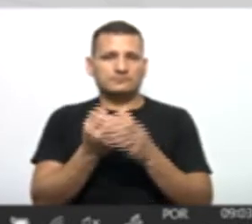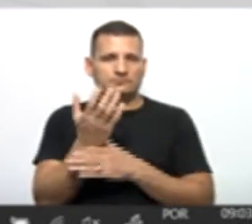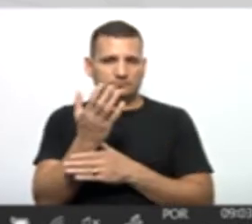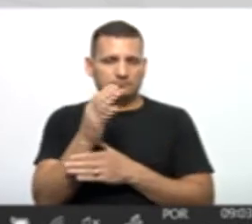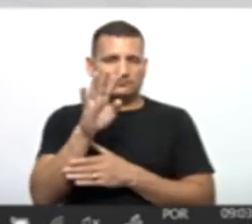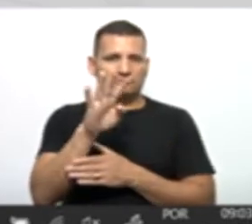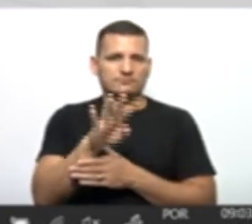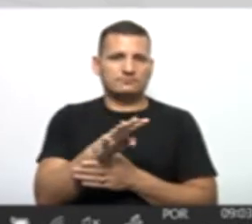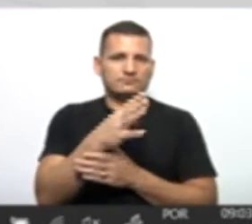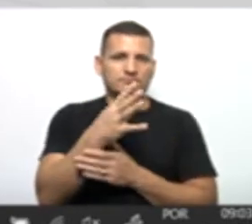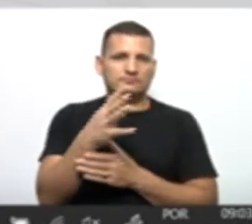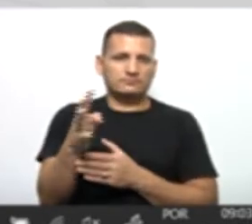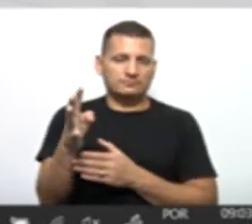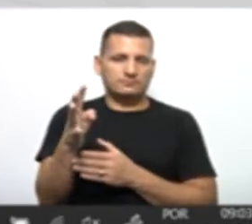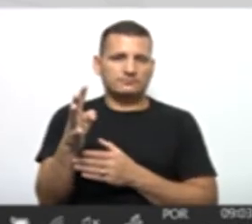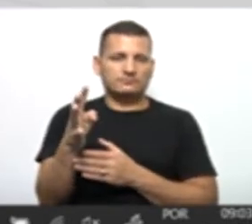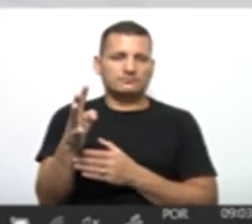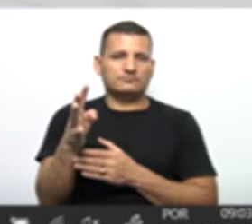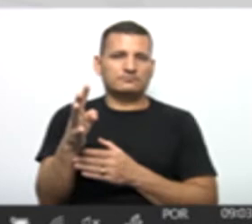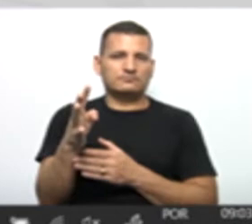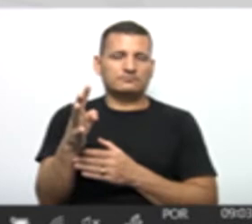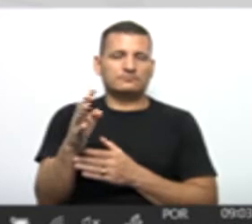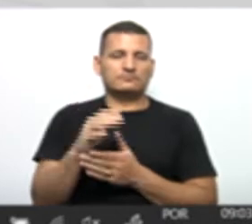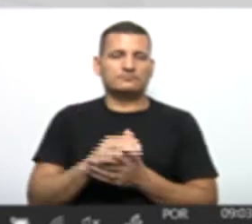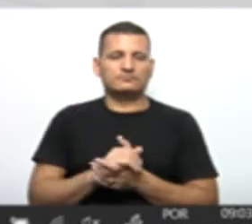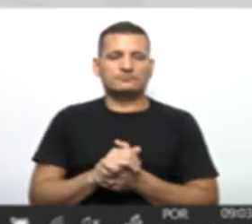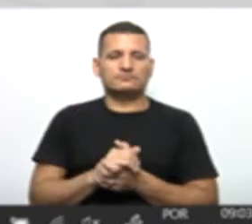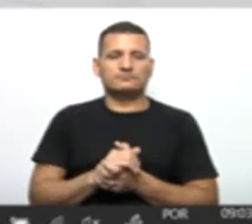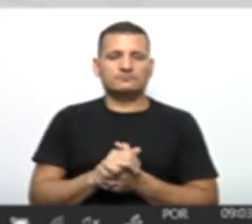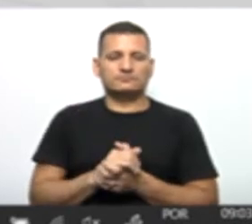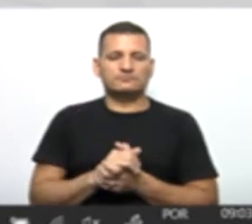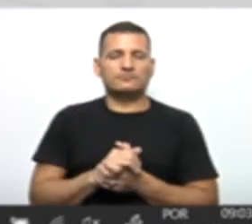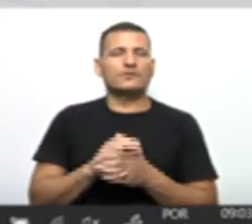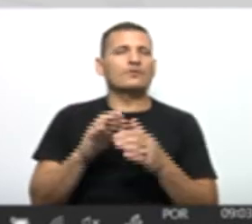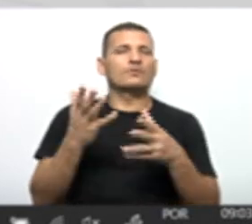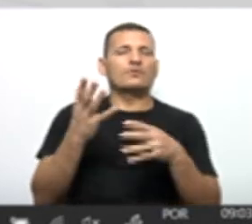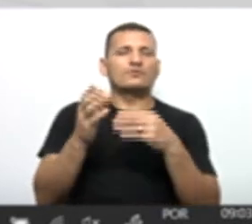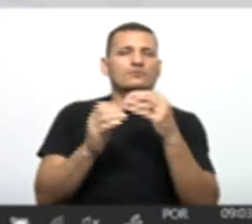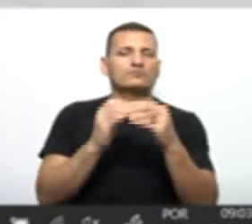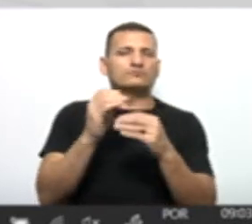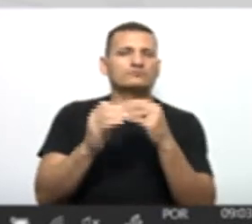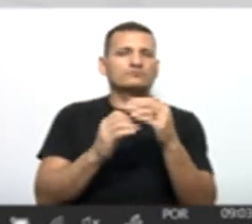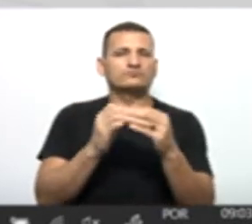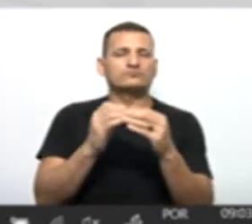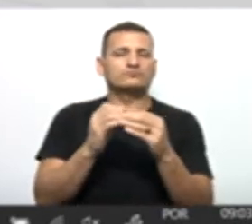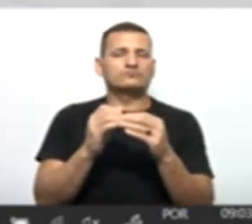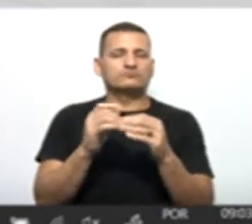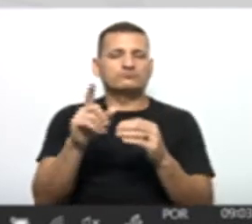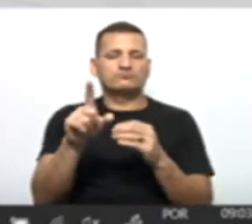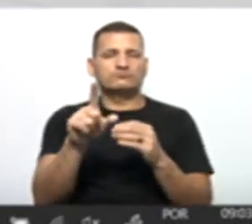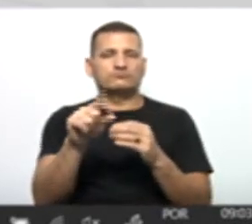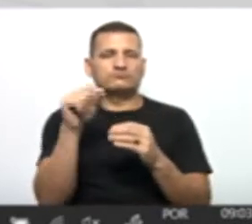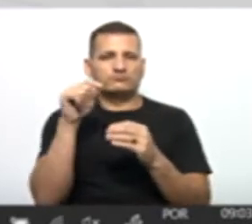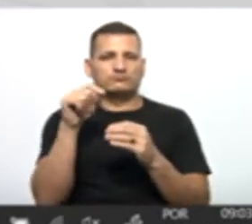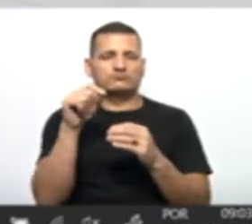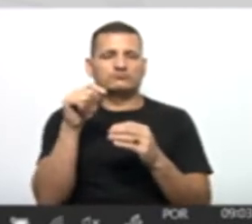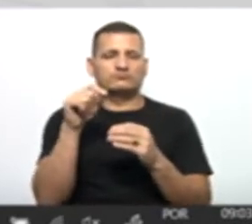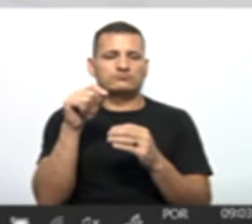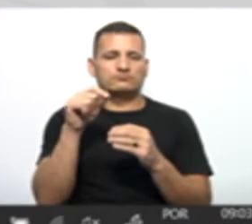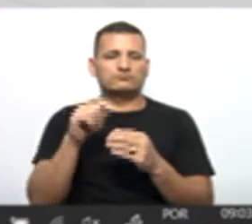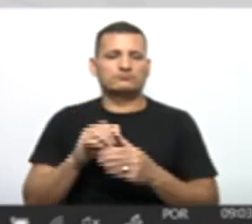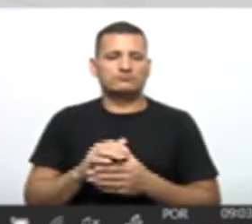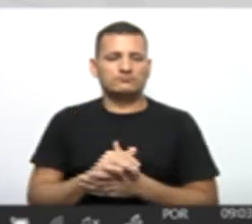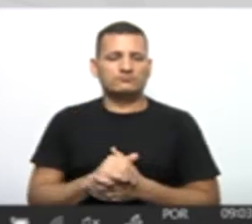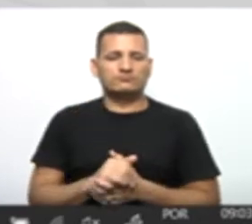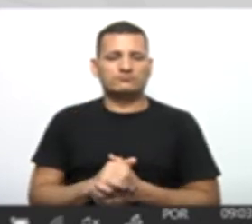para o MySQL em qual desses bancos de dados aqui que eu vou trabalhar. Então, como